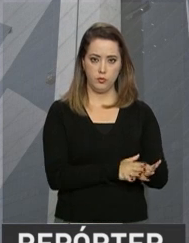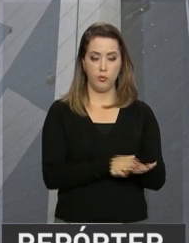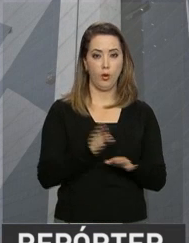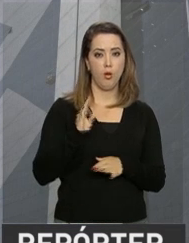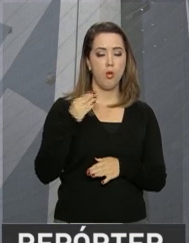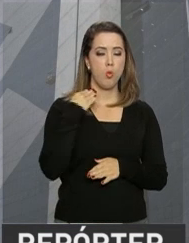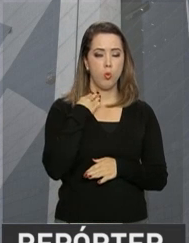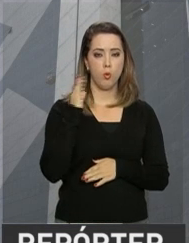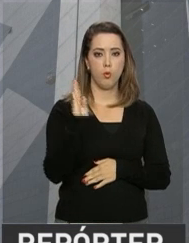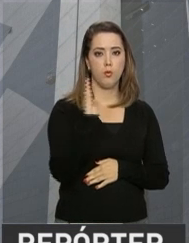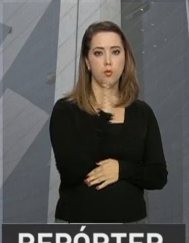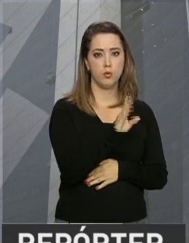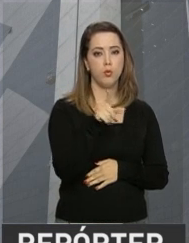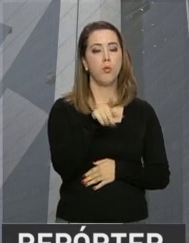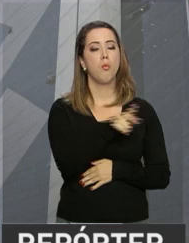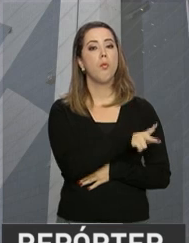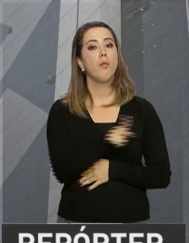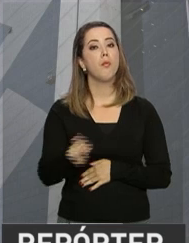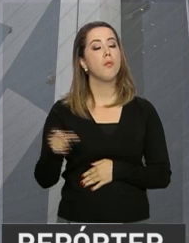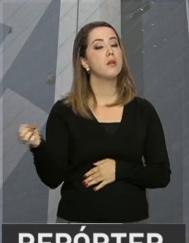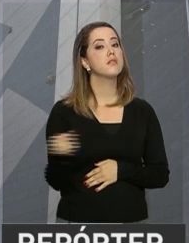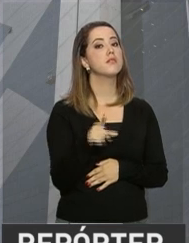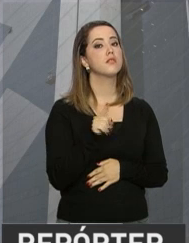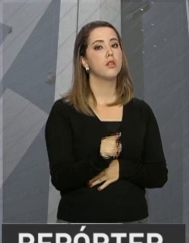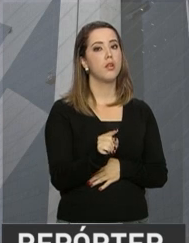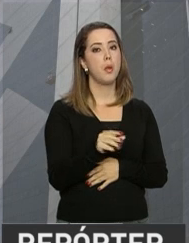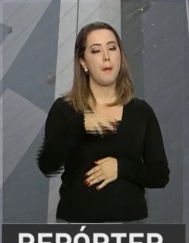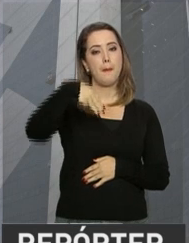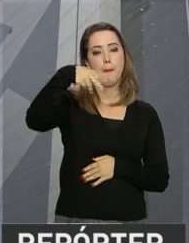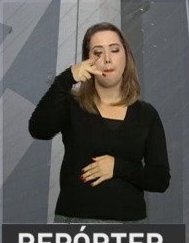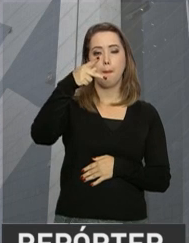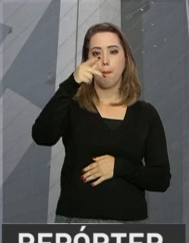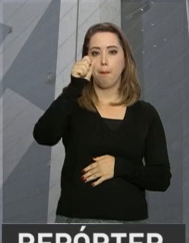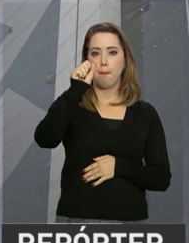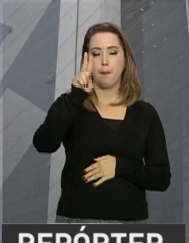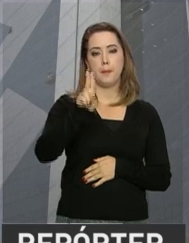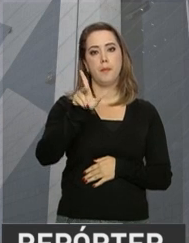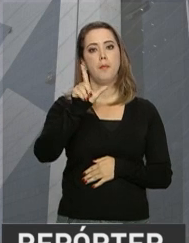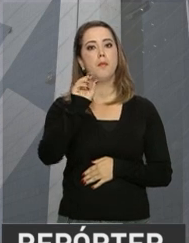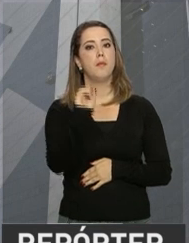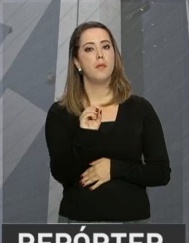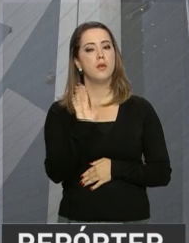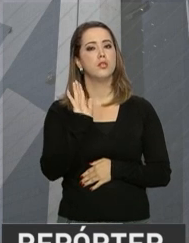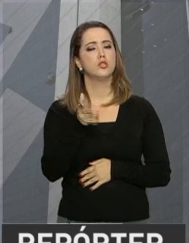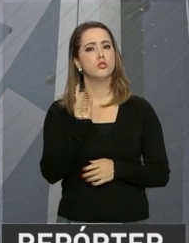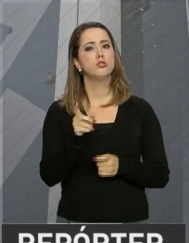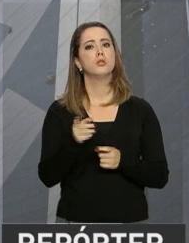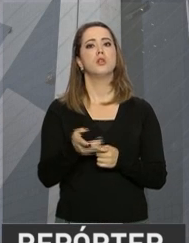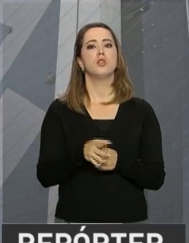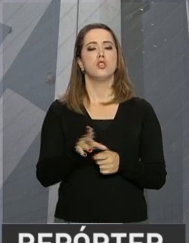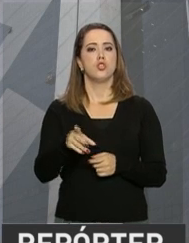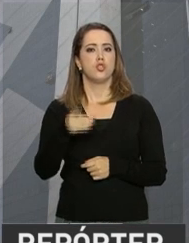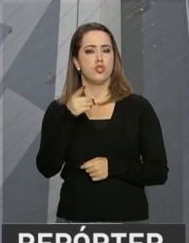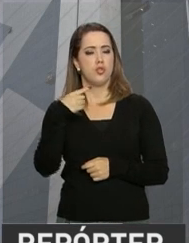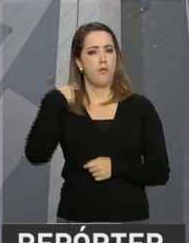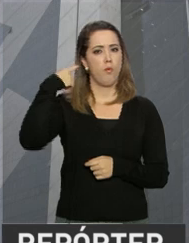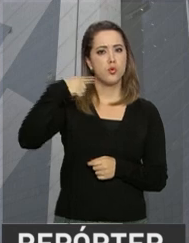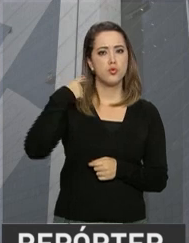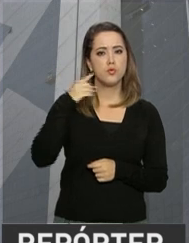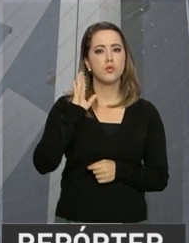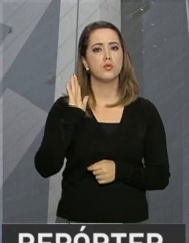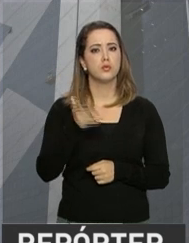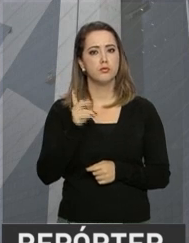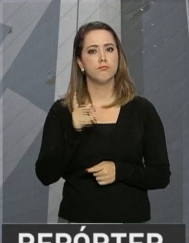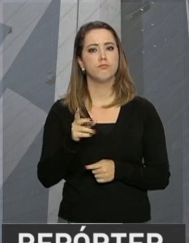presidência do Banco do Brasil assume Paulo Rogério cafarelli ele é formado em Direito com MBA em direito societário e